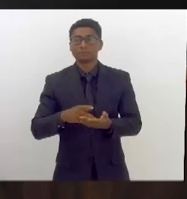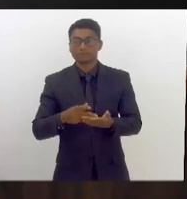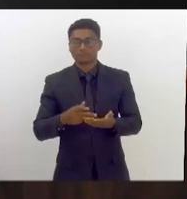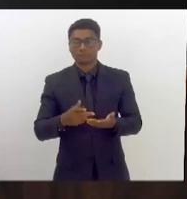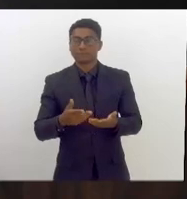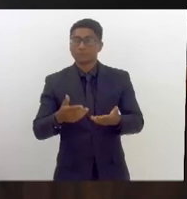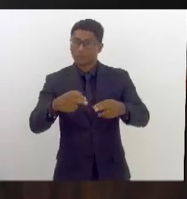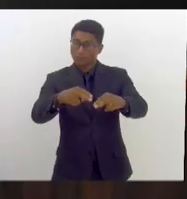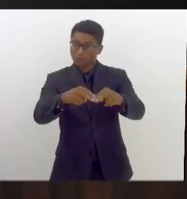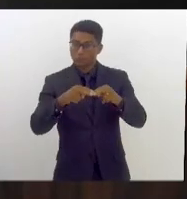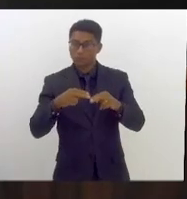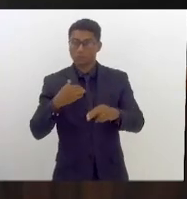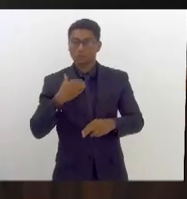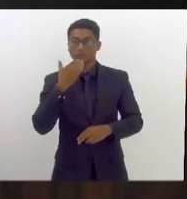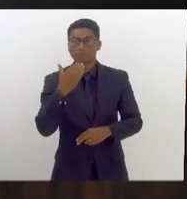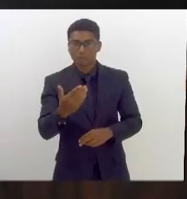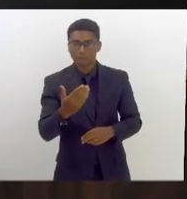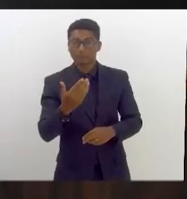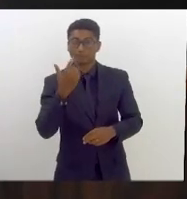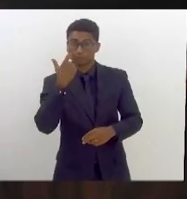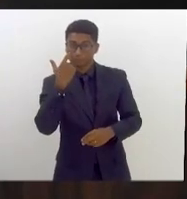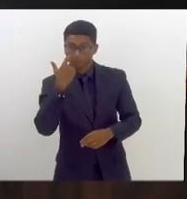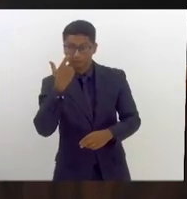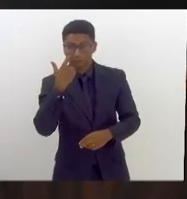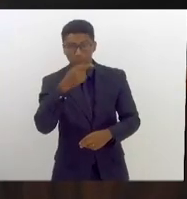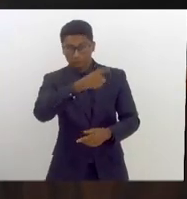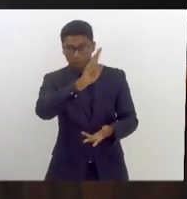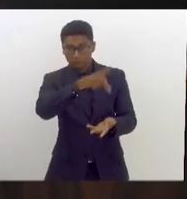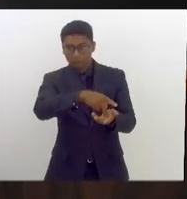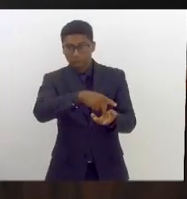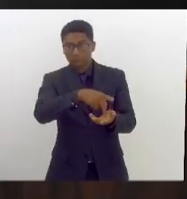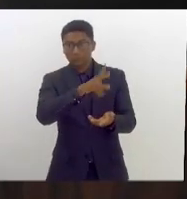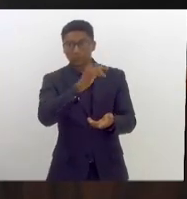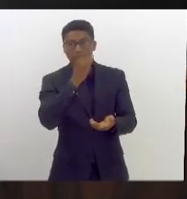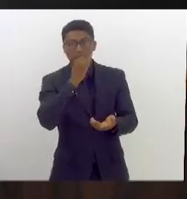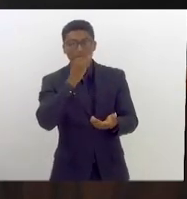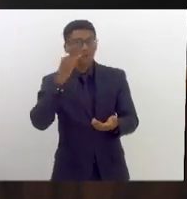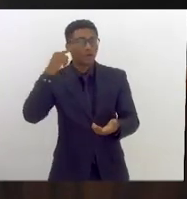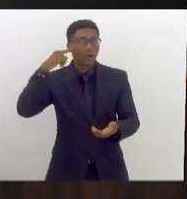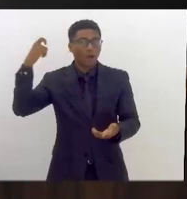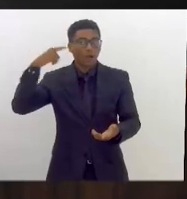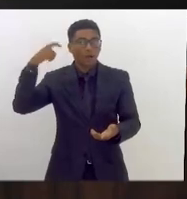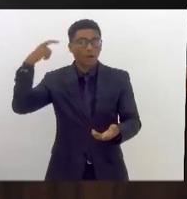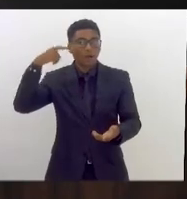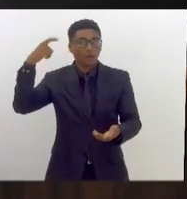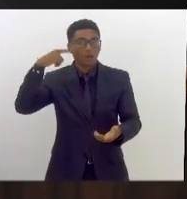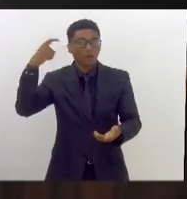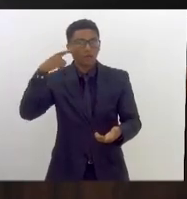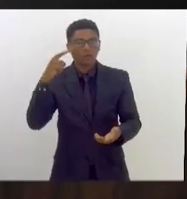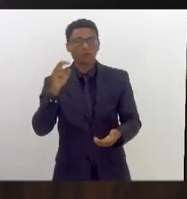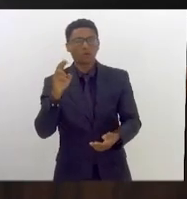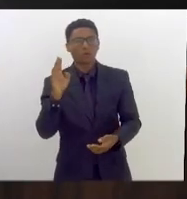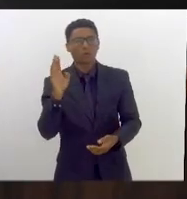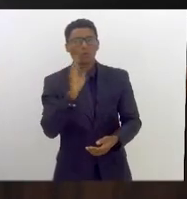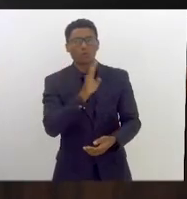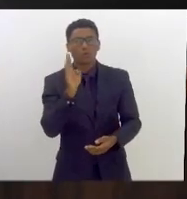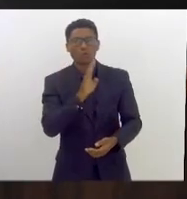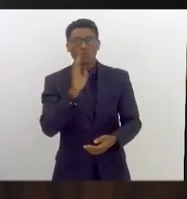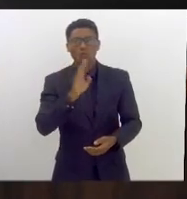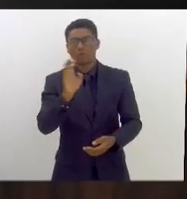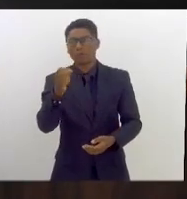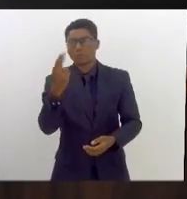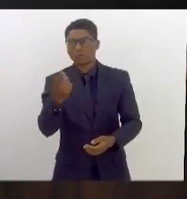eu pedi para verificar realmente se era só uma chamada de emergência, se era uma chamada de emergência ou se era uma